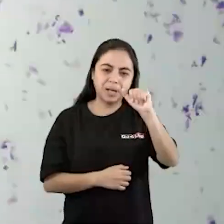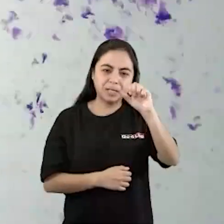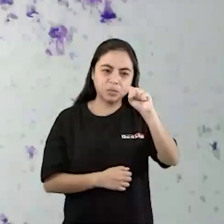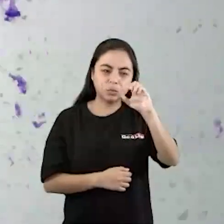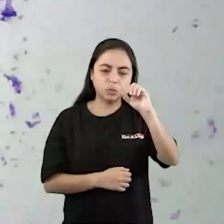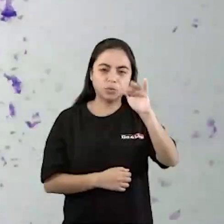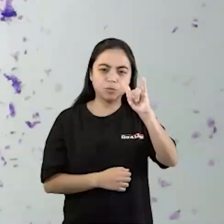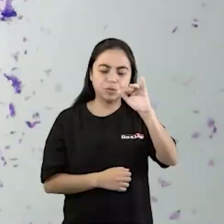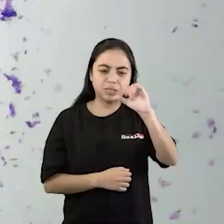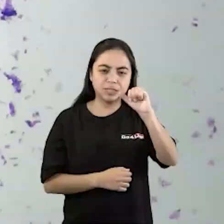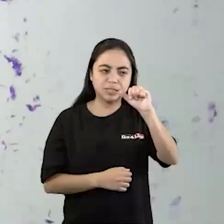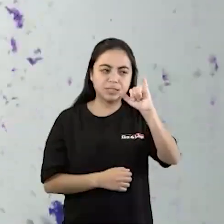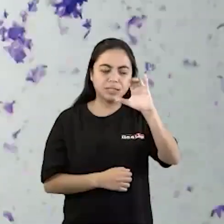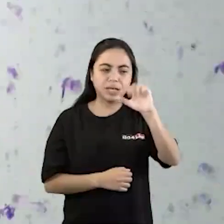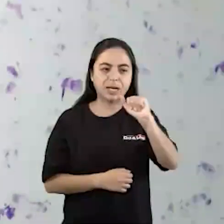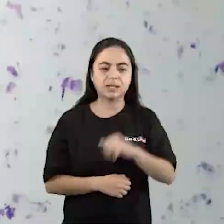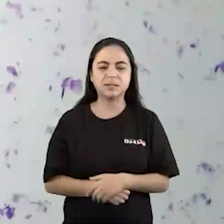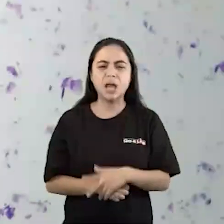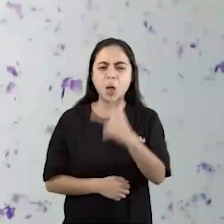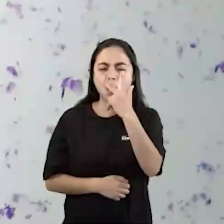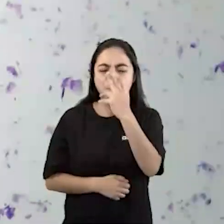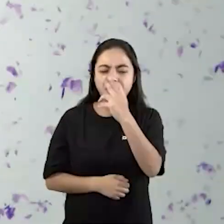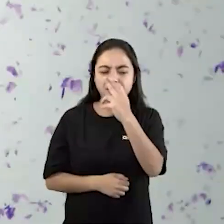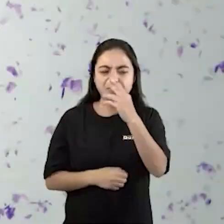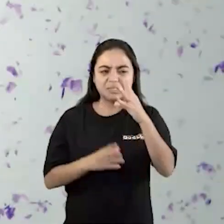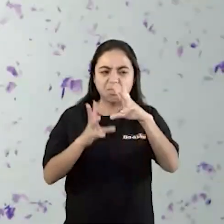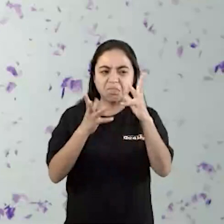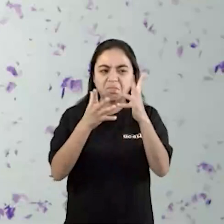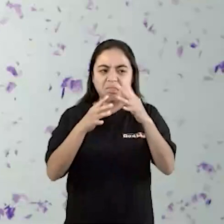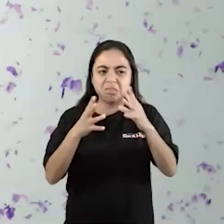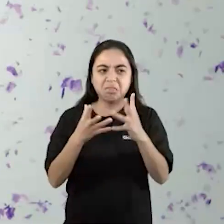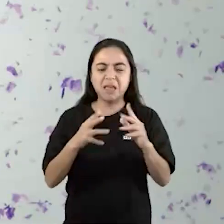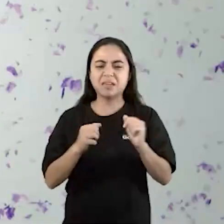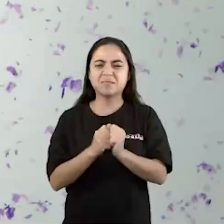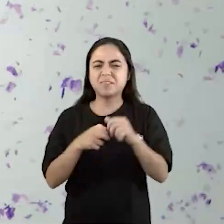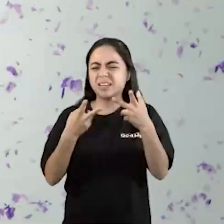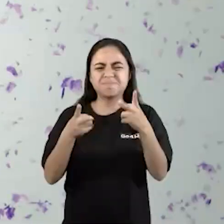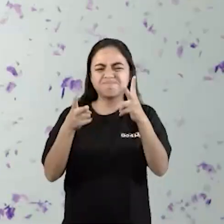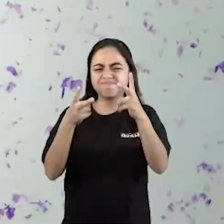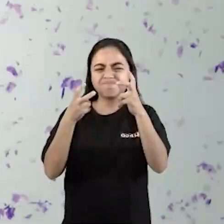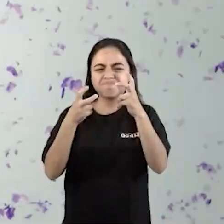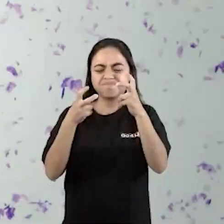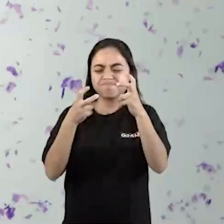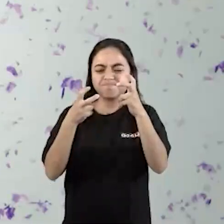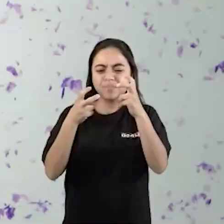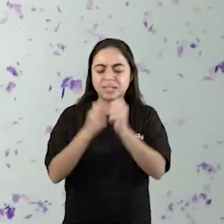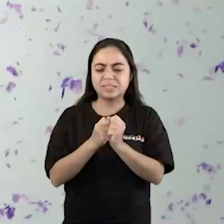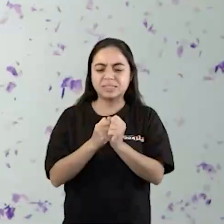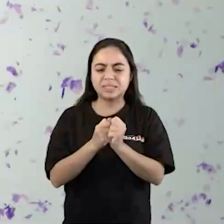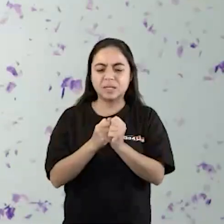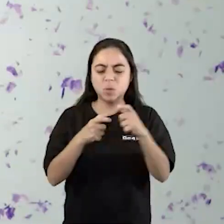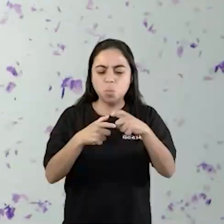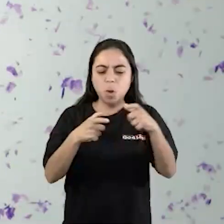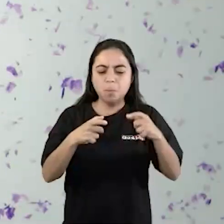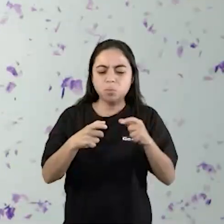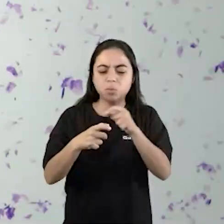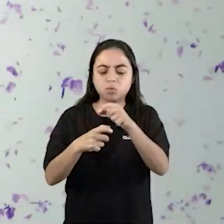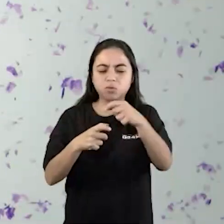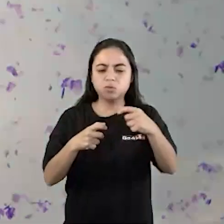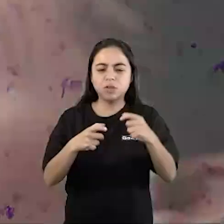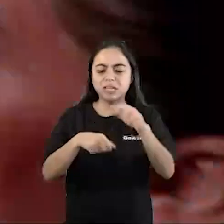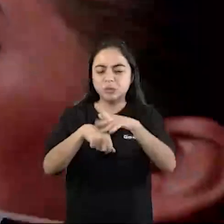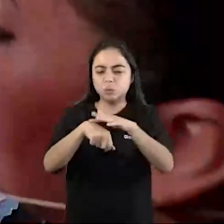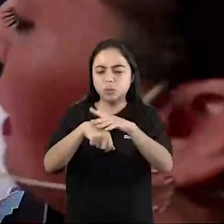da lâmina, que parece que são disformes, que a gente não consegue ver uma célula inflamatória bonita, e de fato